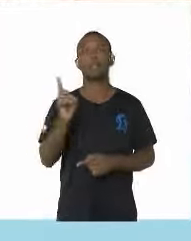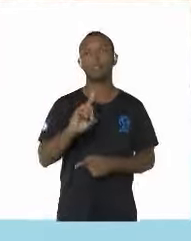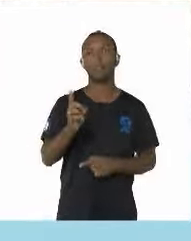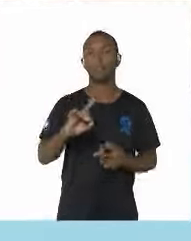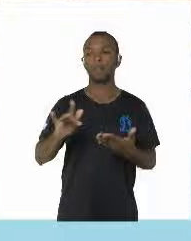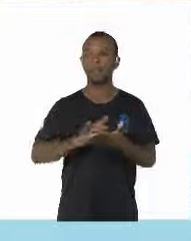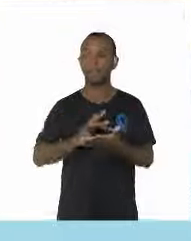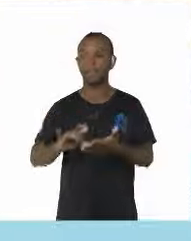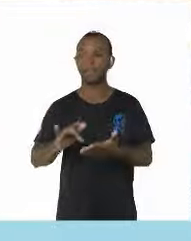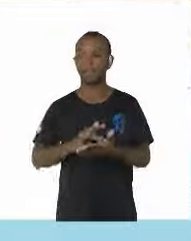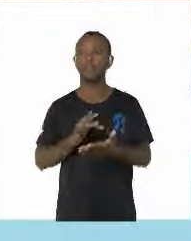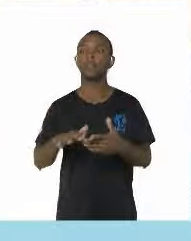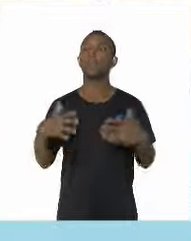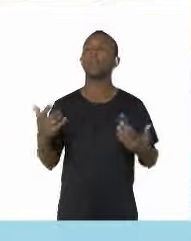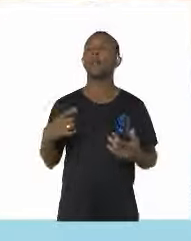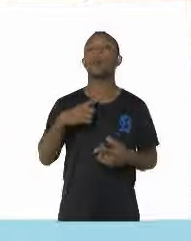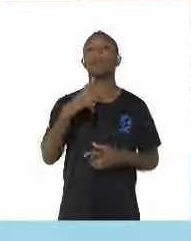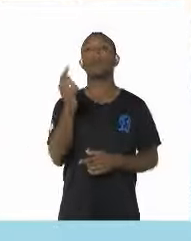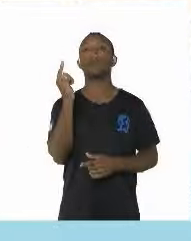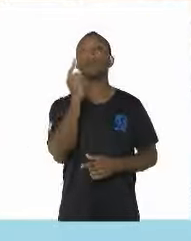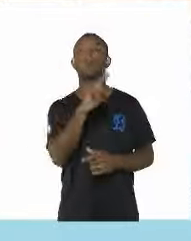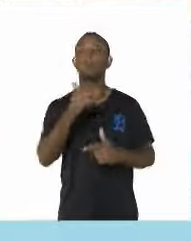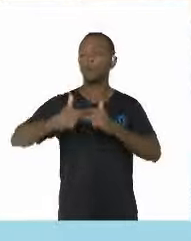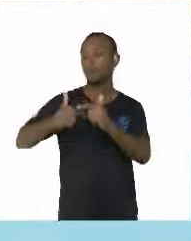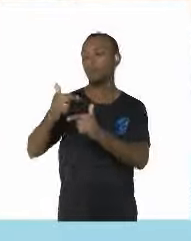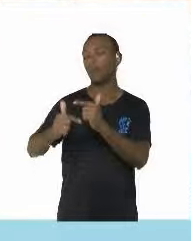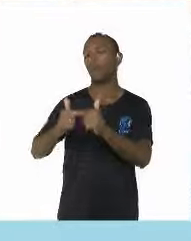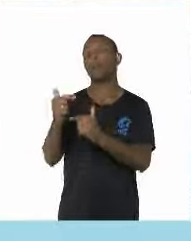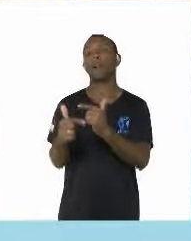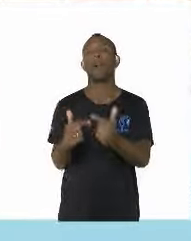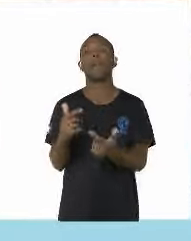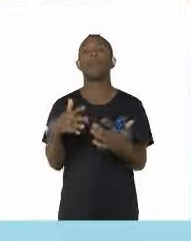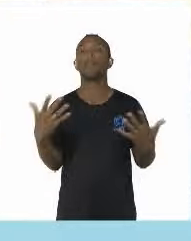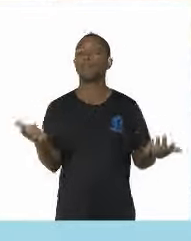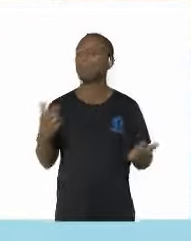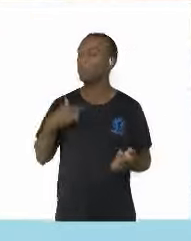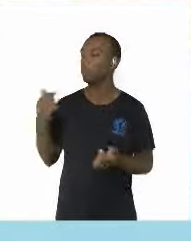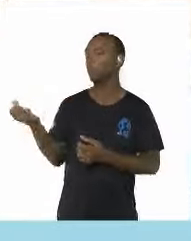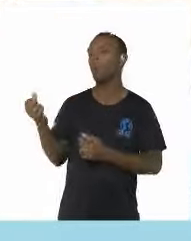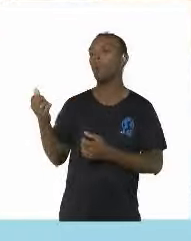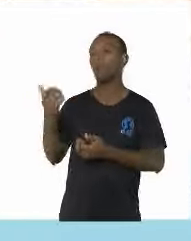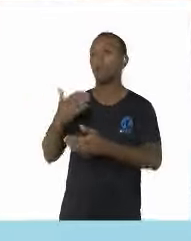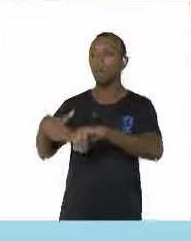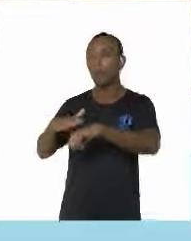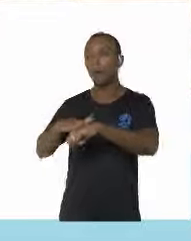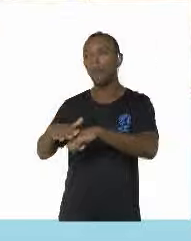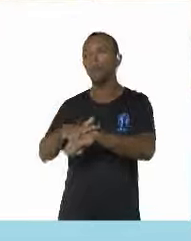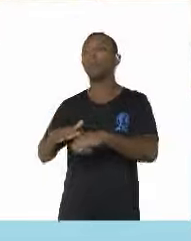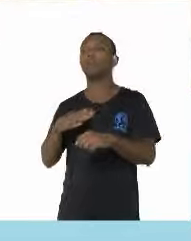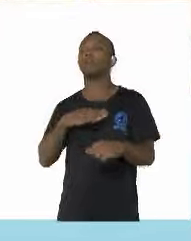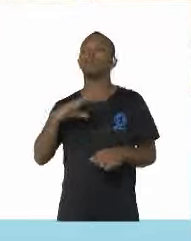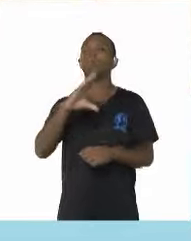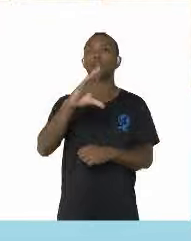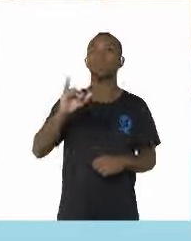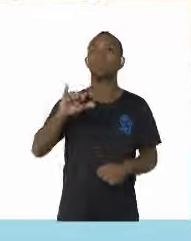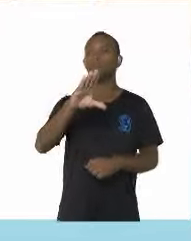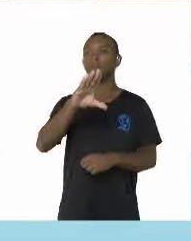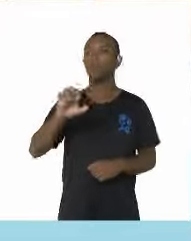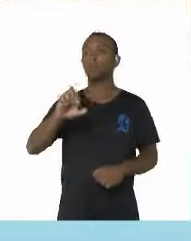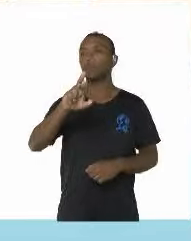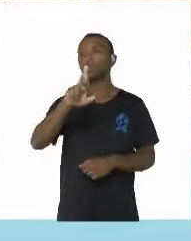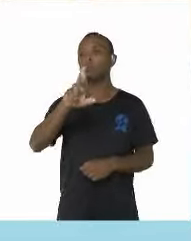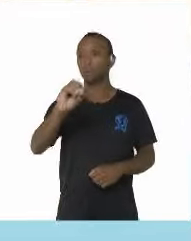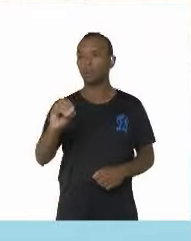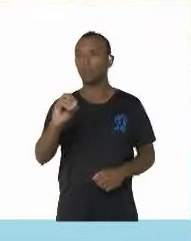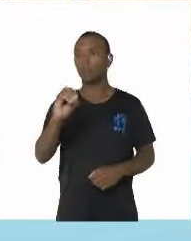E aí a Cícero viu meu trabalho e entrou em contato comigo e a gente fez uma coleção de caderninhos da Cícero, que é uma papelaria, né, aqui do Rio.